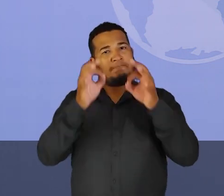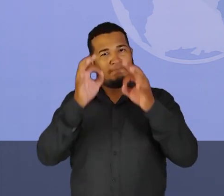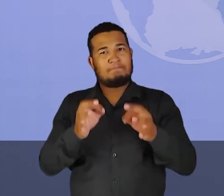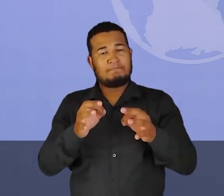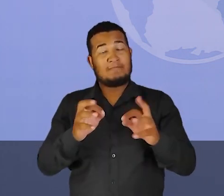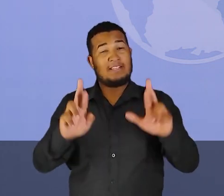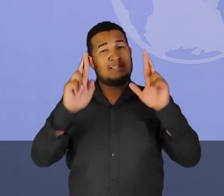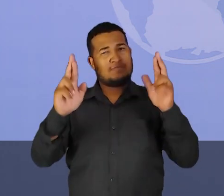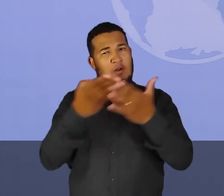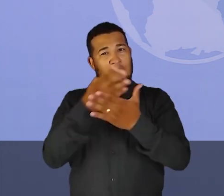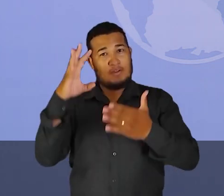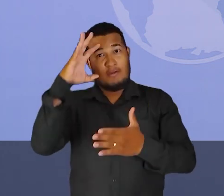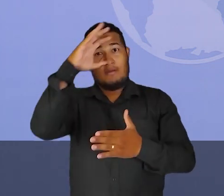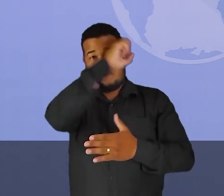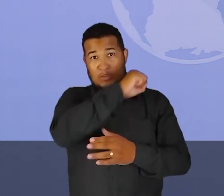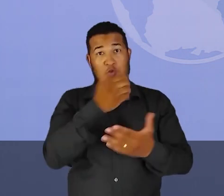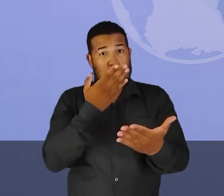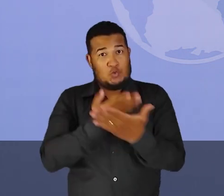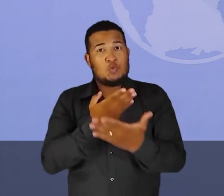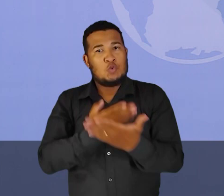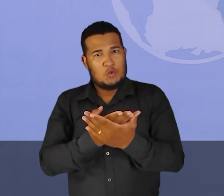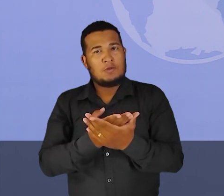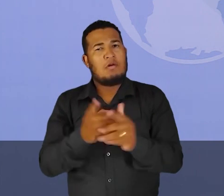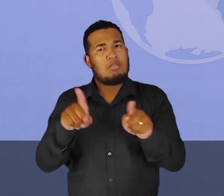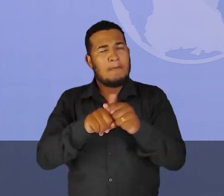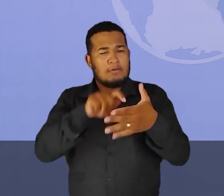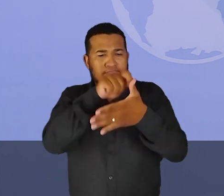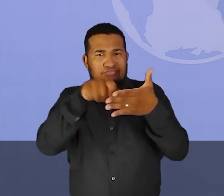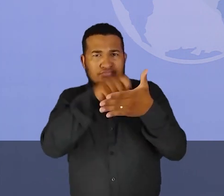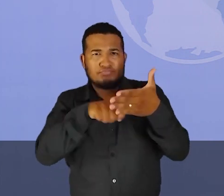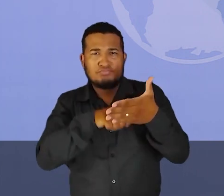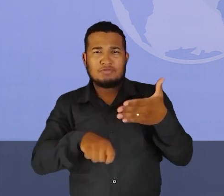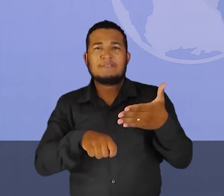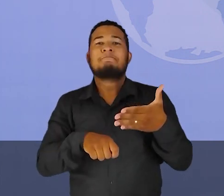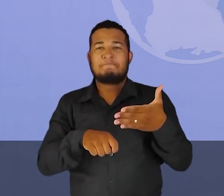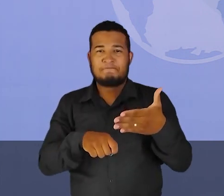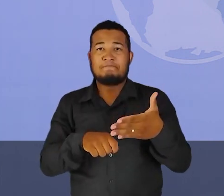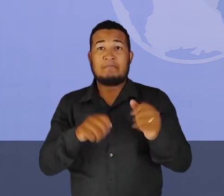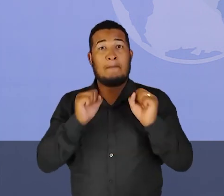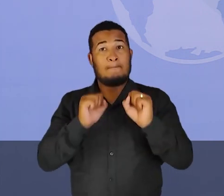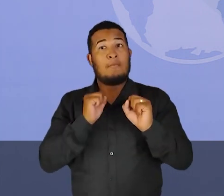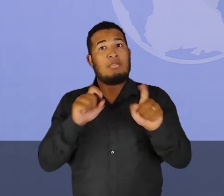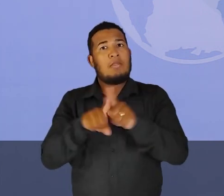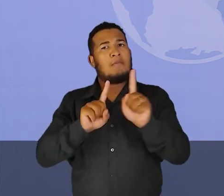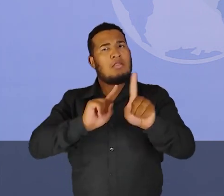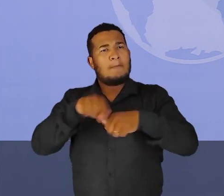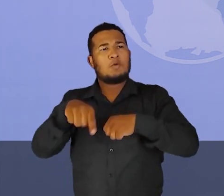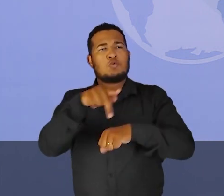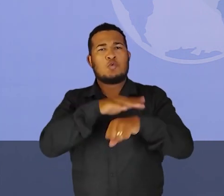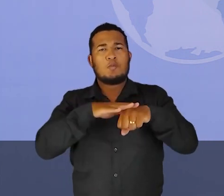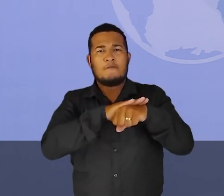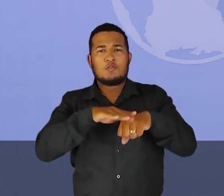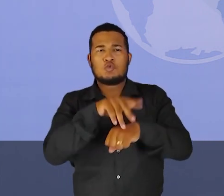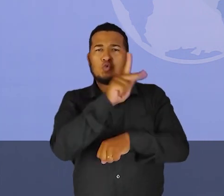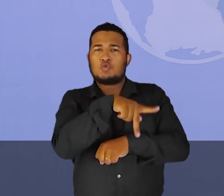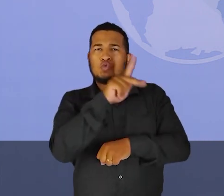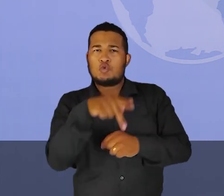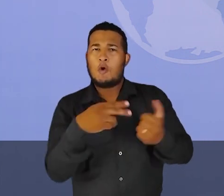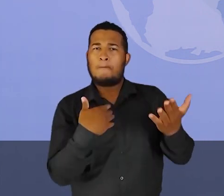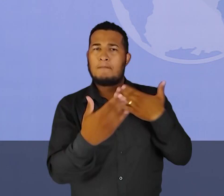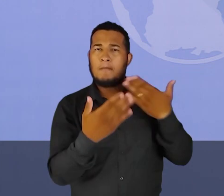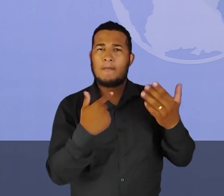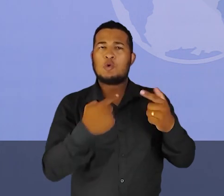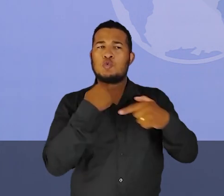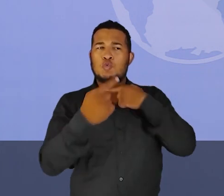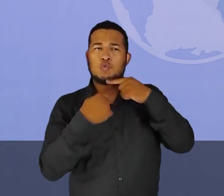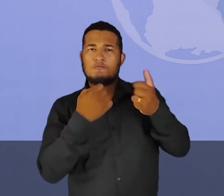Eu espero que você tenha aprendido muito com essa aula, tenha feito suas anotações e que você possa depois interagir com o seu professor, conversar, tirar